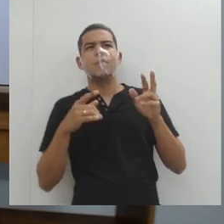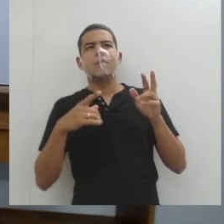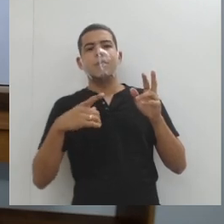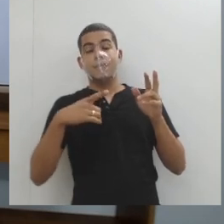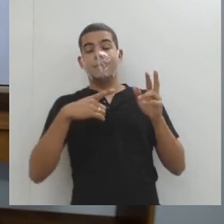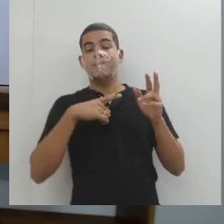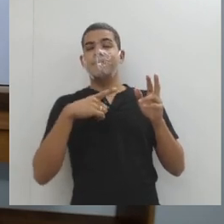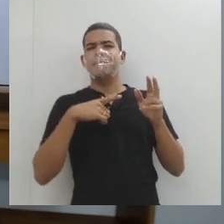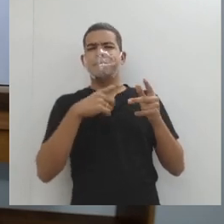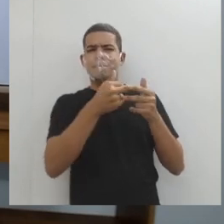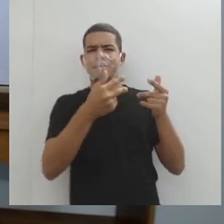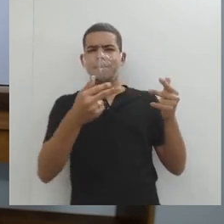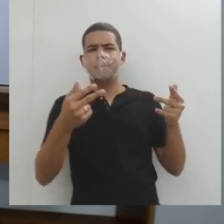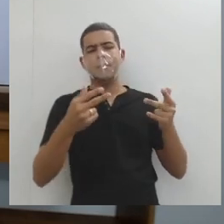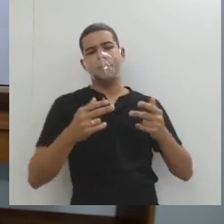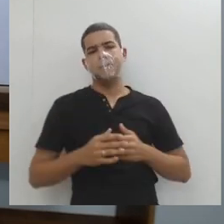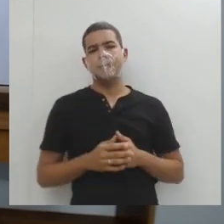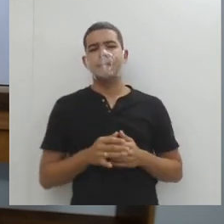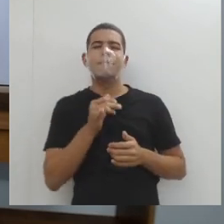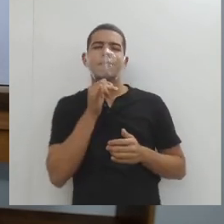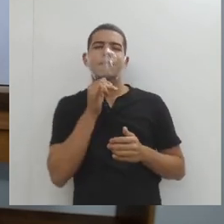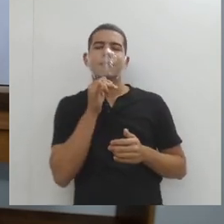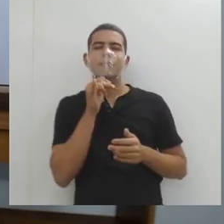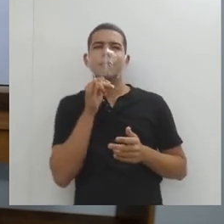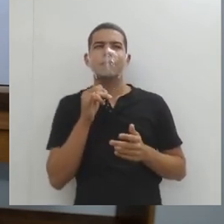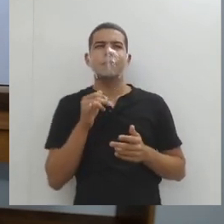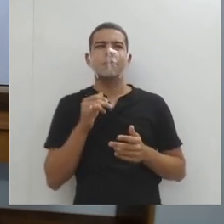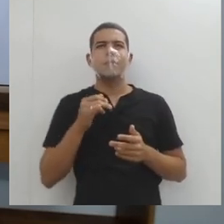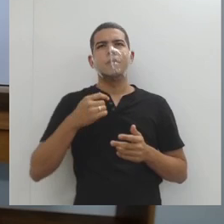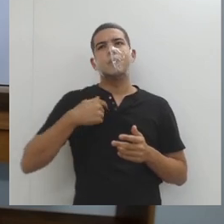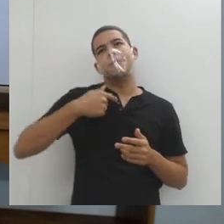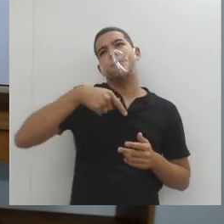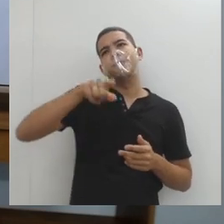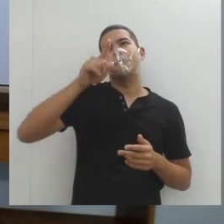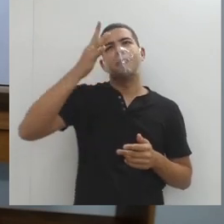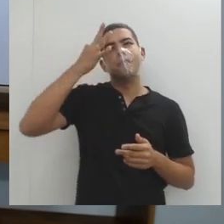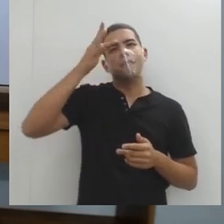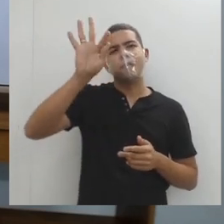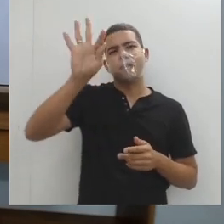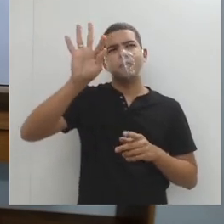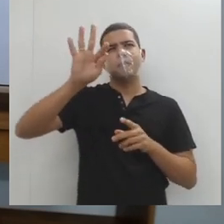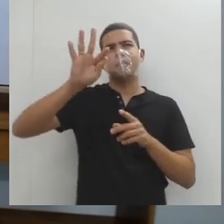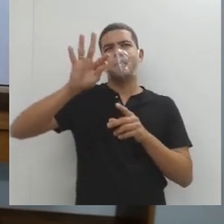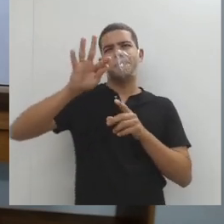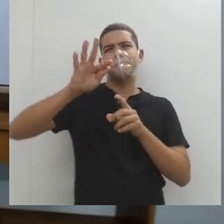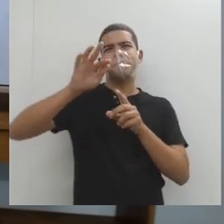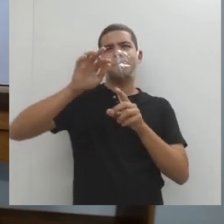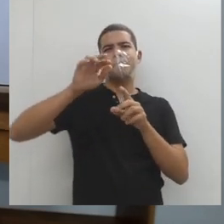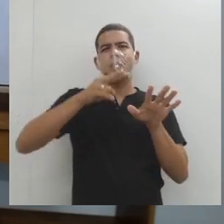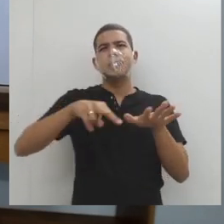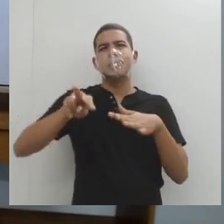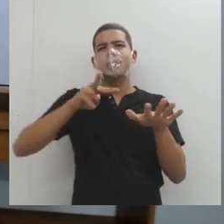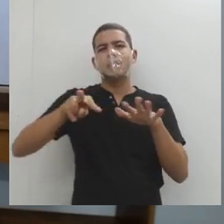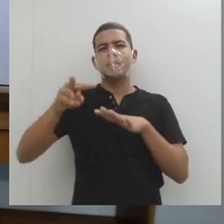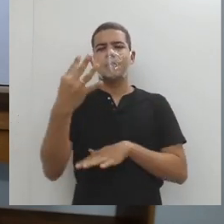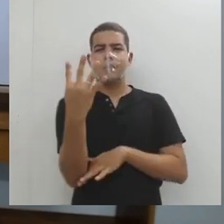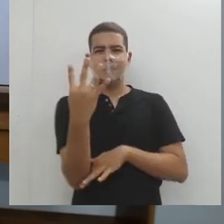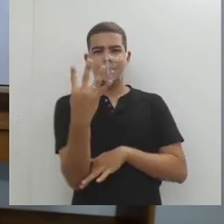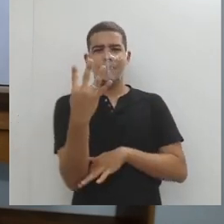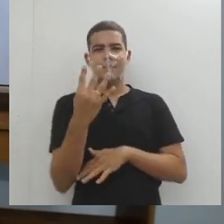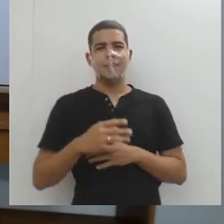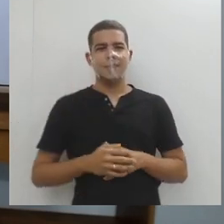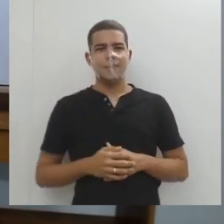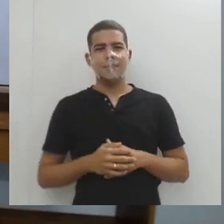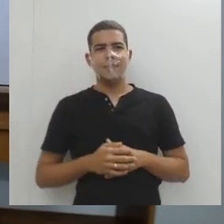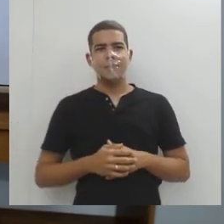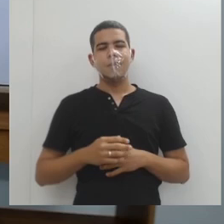for 4 weeks. Eu estive na França por 4 semanas. Estou falando da duração geral, né? Eu